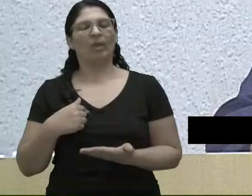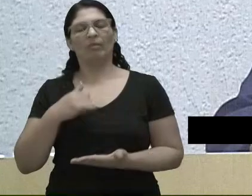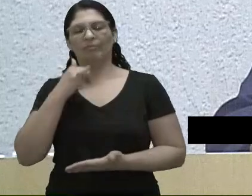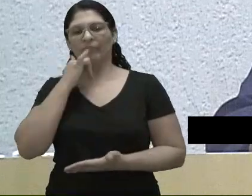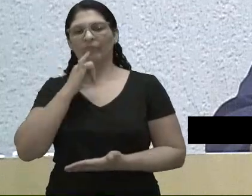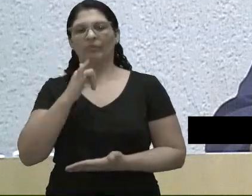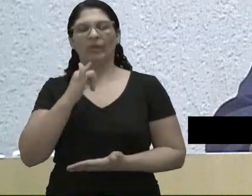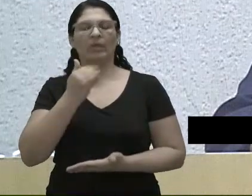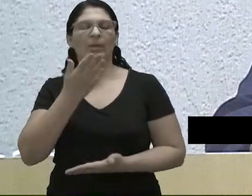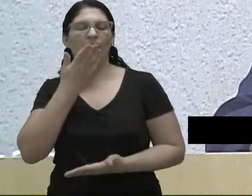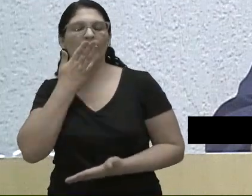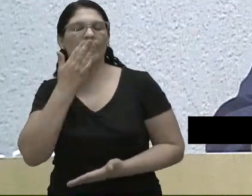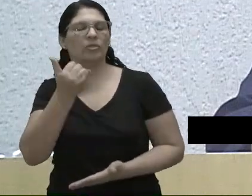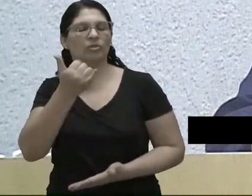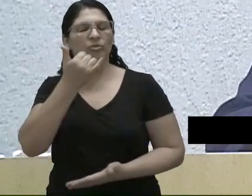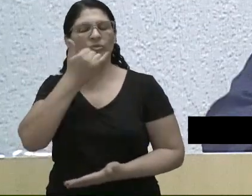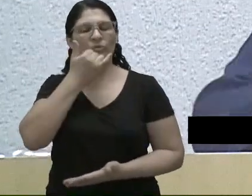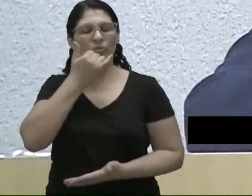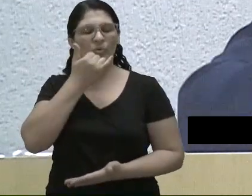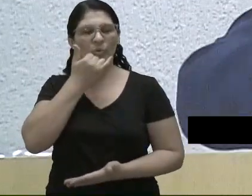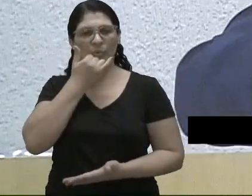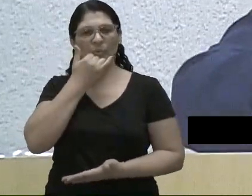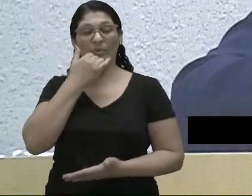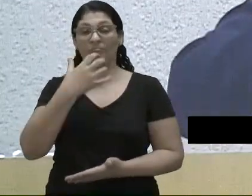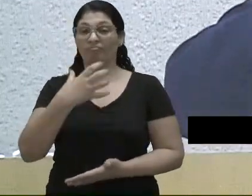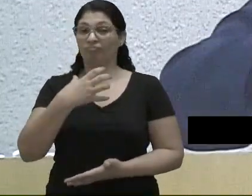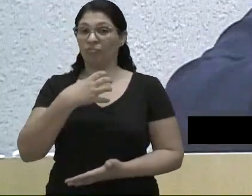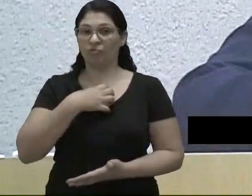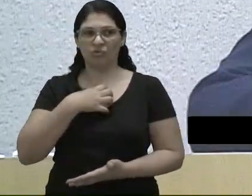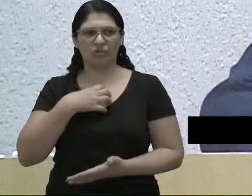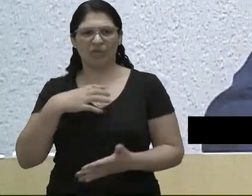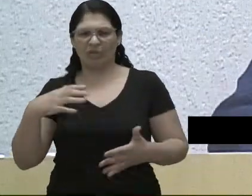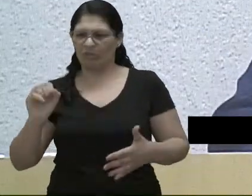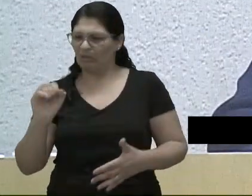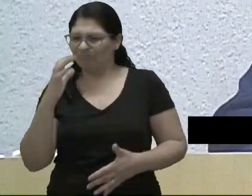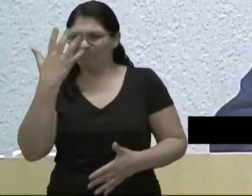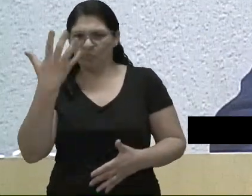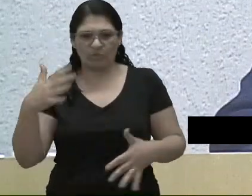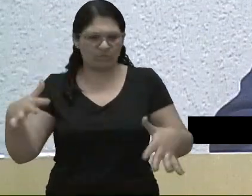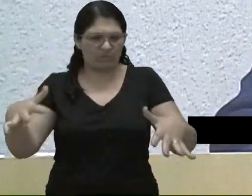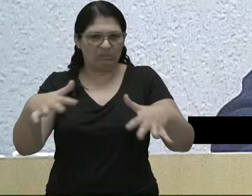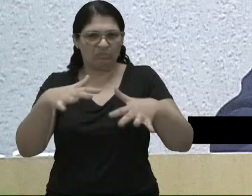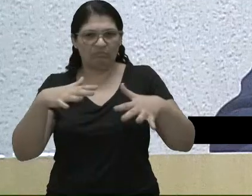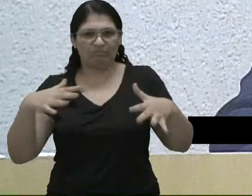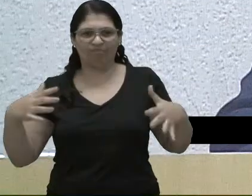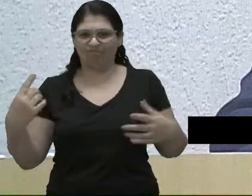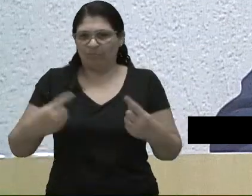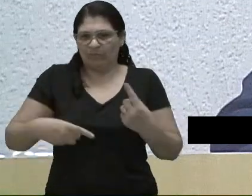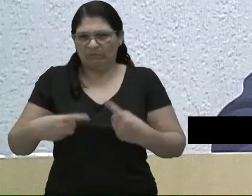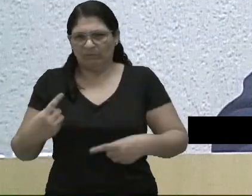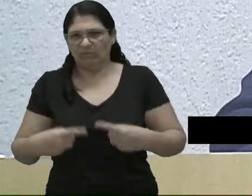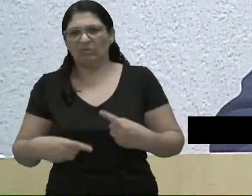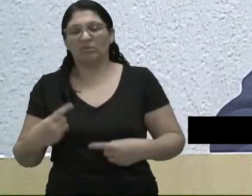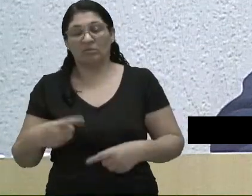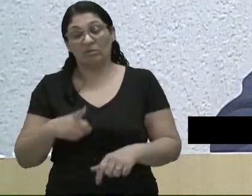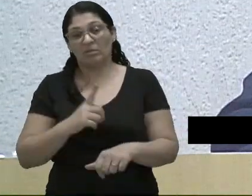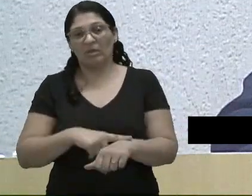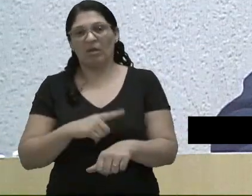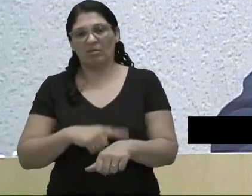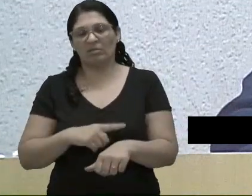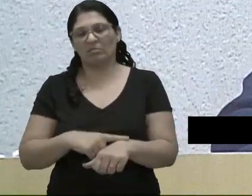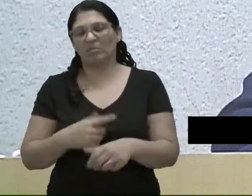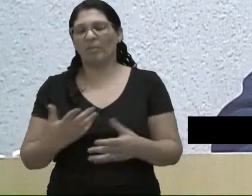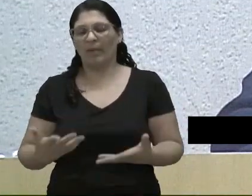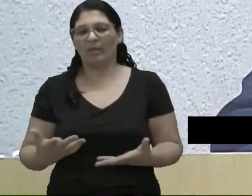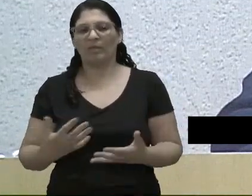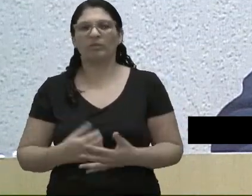de desculpa, tá? Pela forma que ficou no calor das emoções nessa discussão, nesse momento da oitiva.